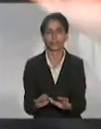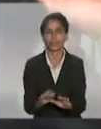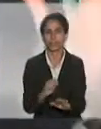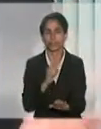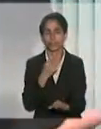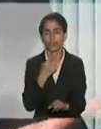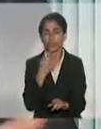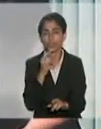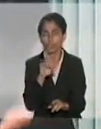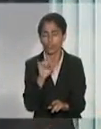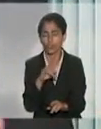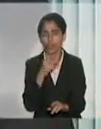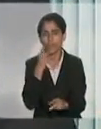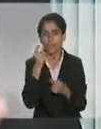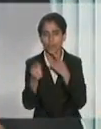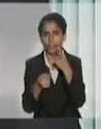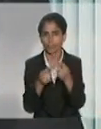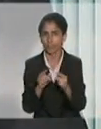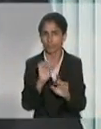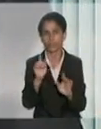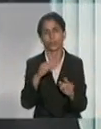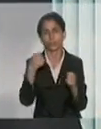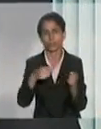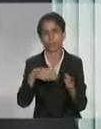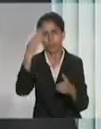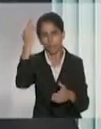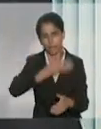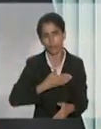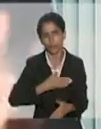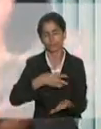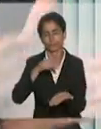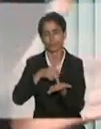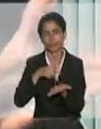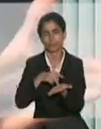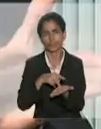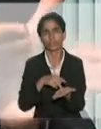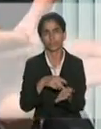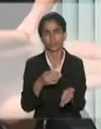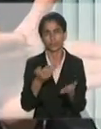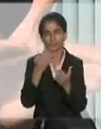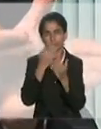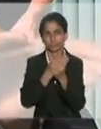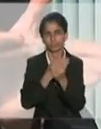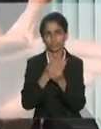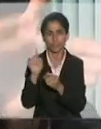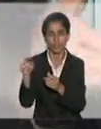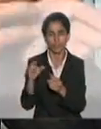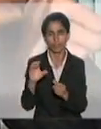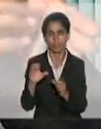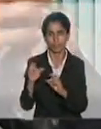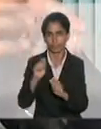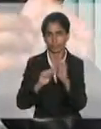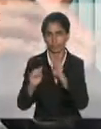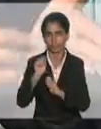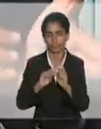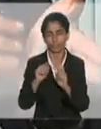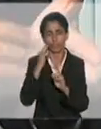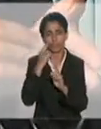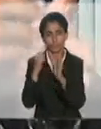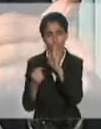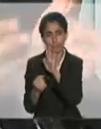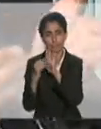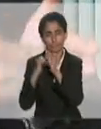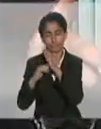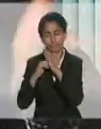aventado. Isso tem que ser comprovado e a gente tem que verificar então no processo que da forma como a contabilidade da empresa está mostrando os